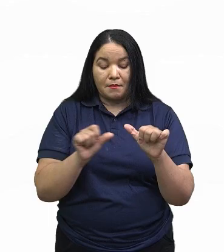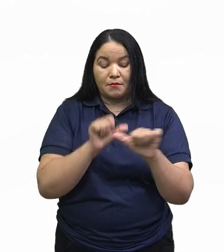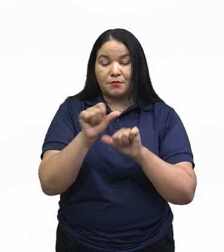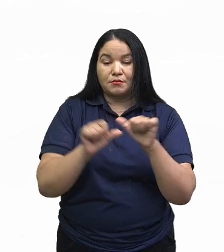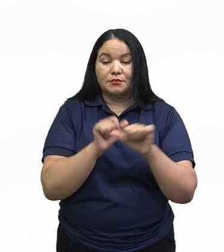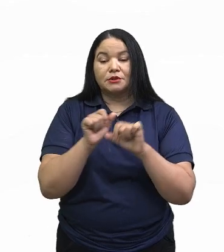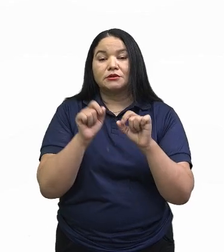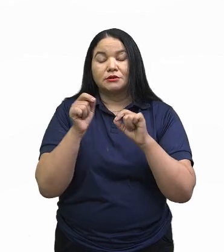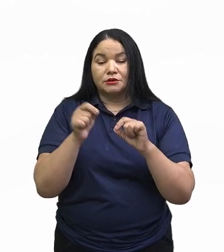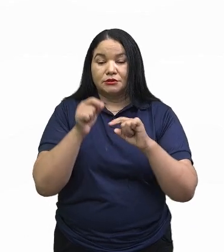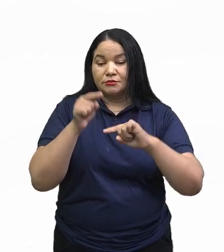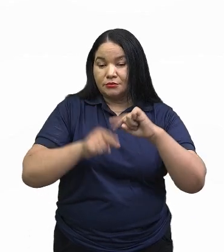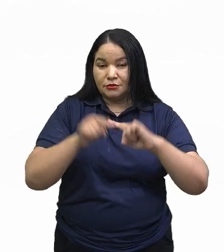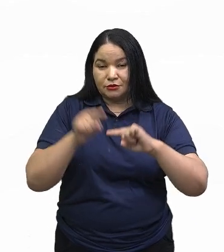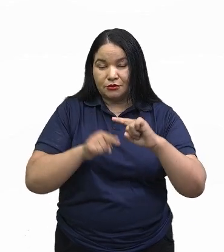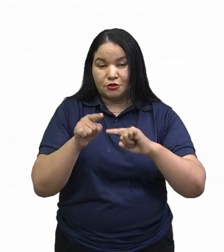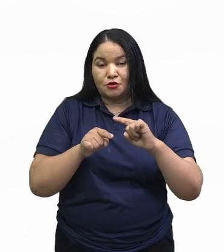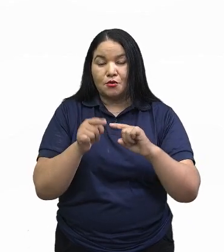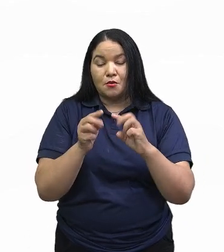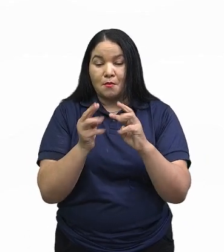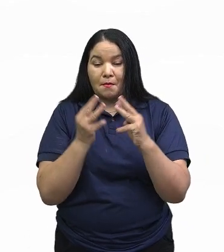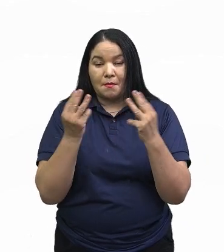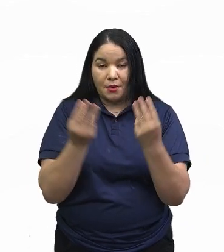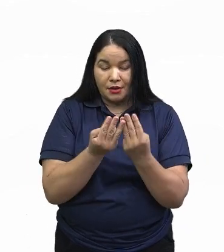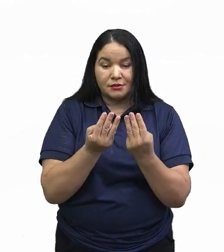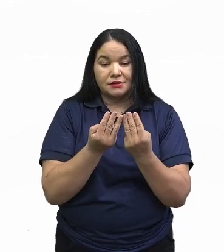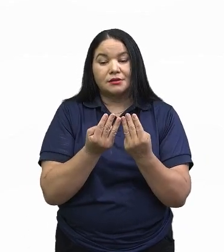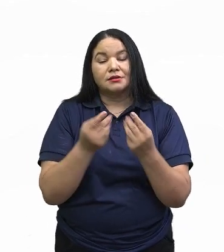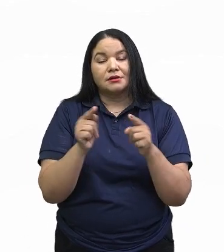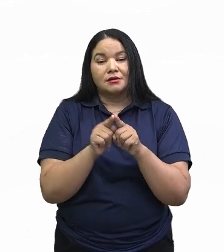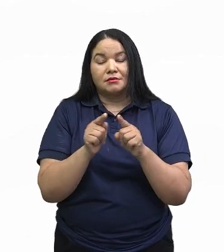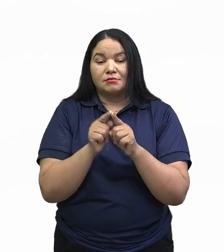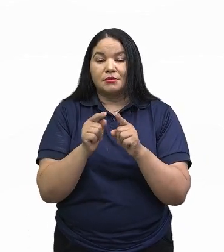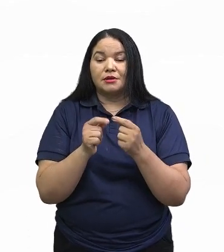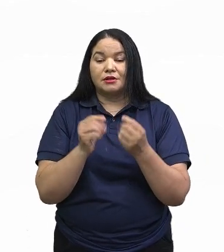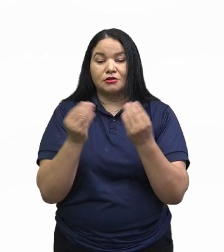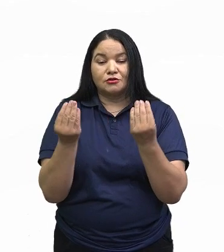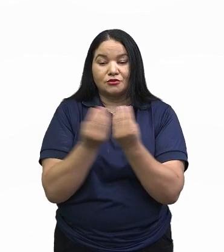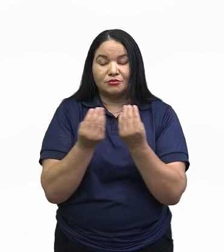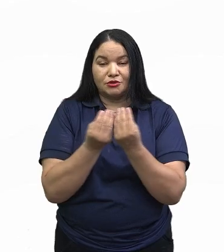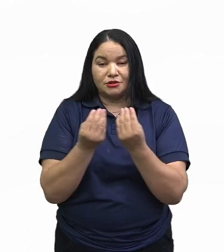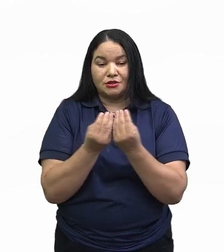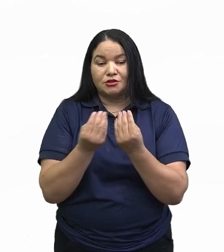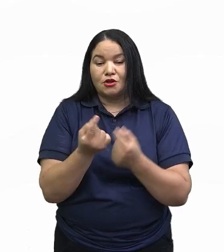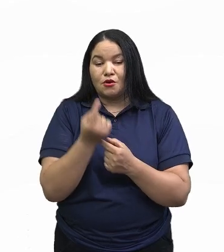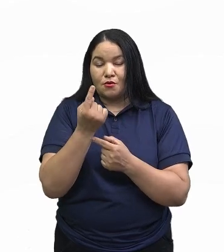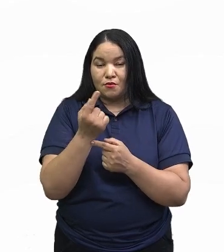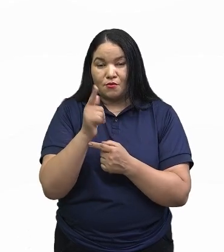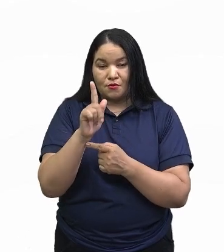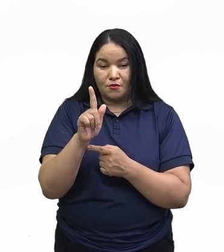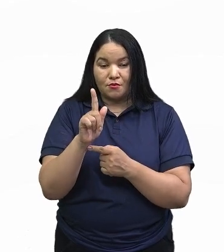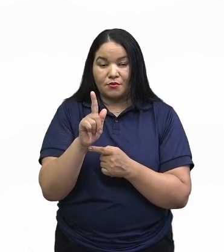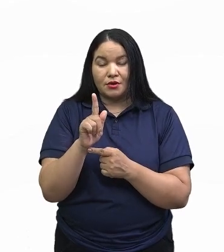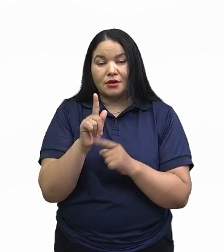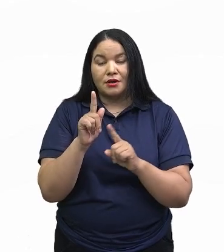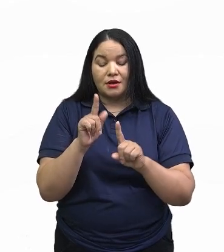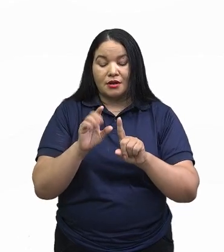de uma unidade de massa da substância em 1 grau Celsius. E aí,